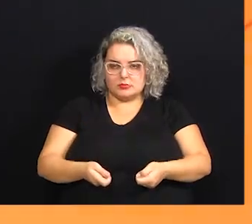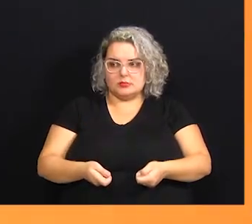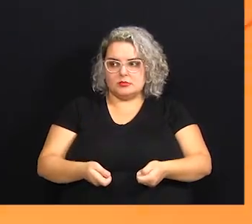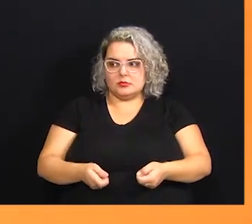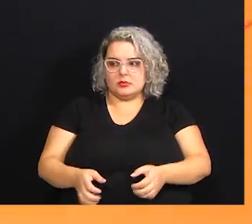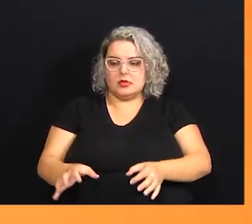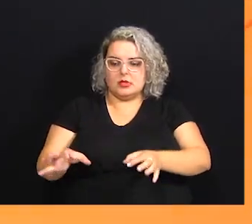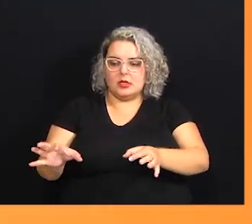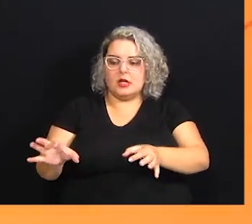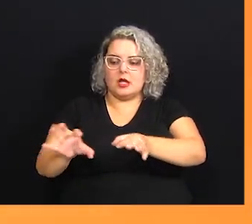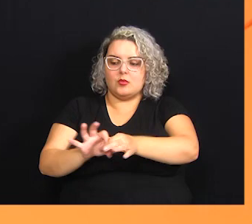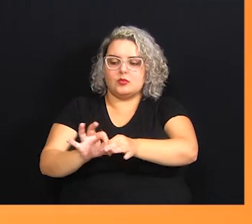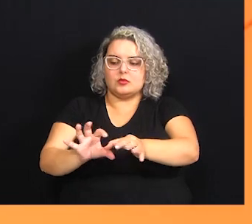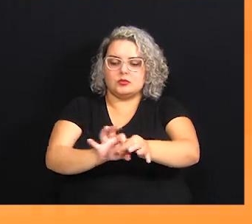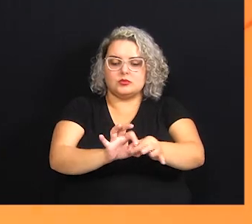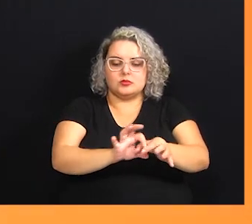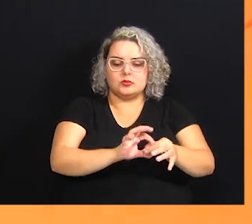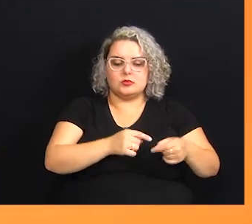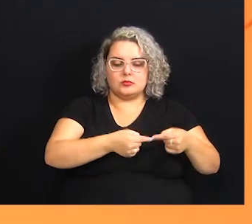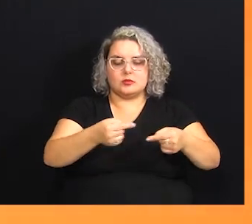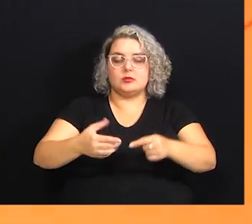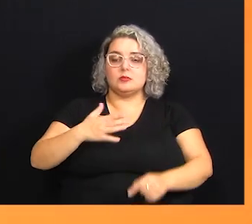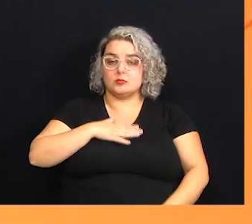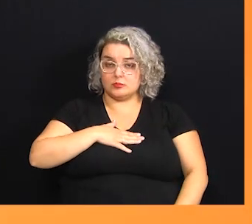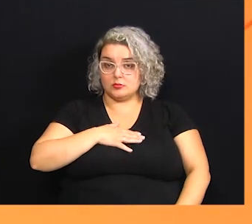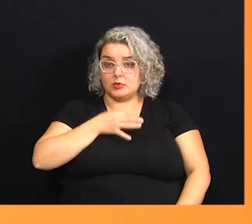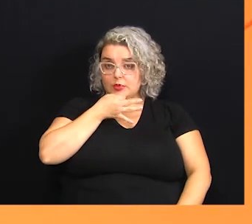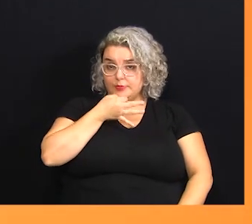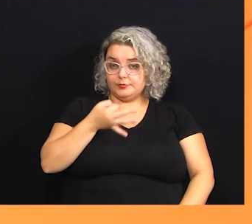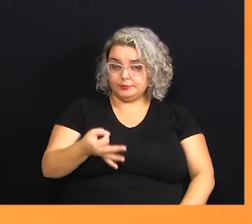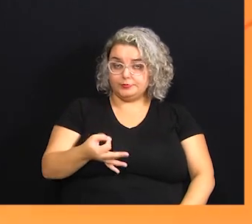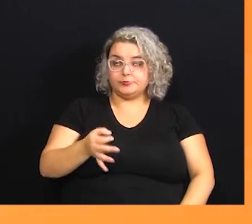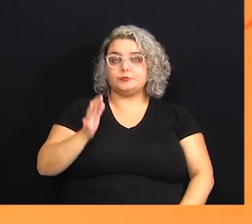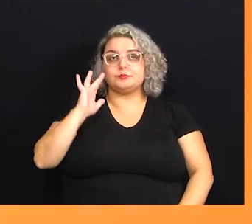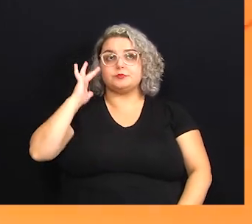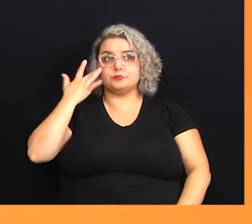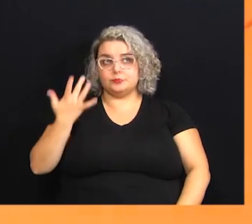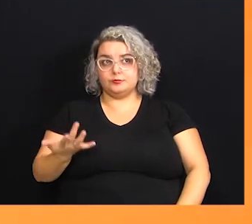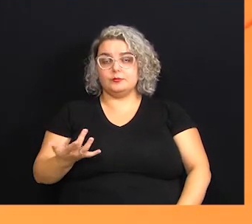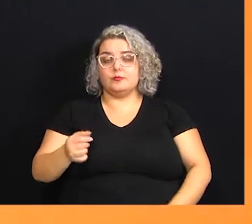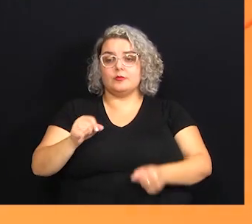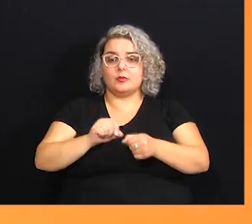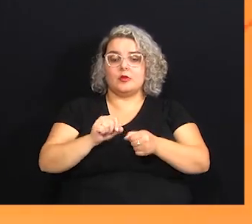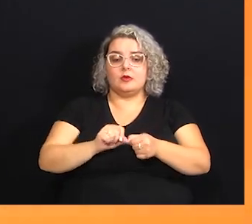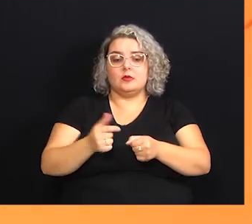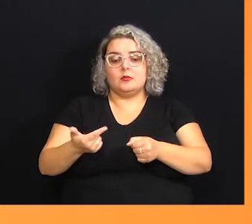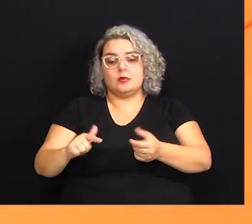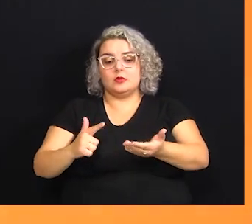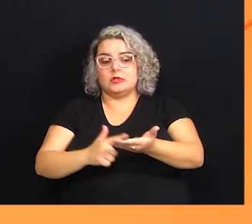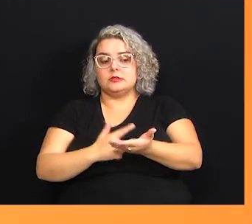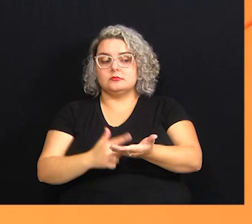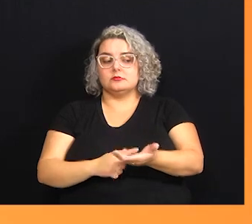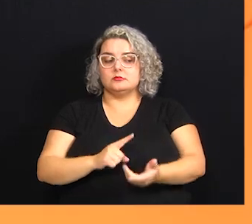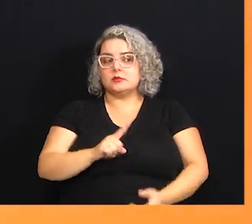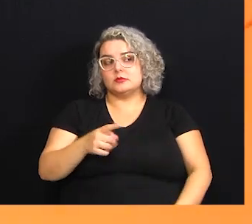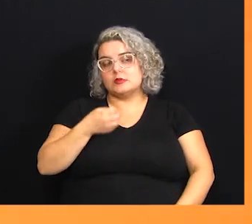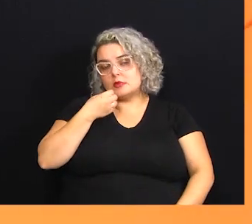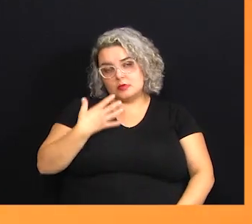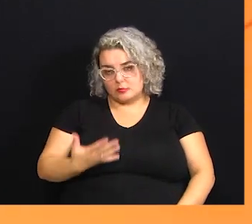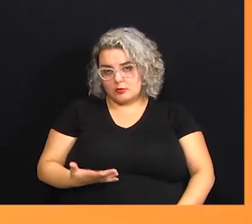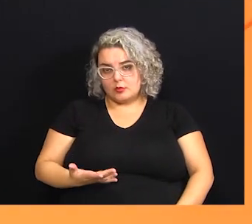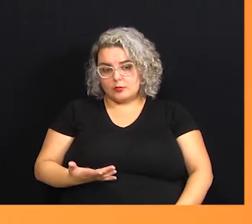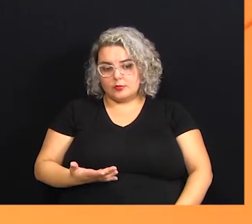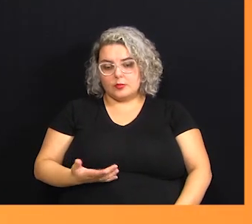sabe, amarrar as pontas que faltavam para essa discussão, no meu ver. Então, acho que fazer uma continuação seria imprudente. Enquanto eu